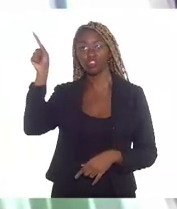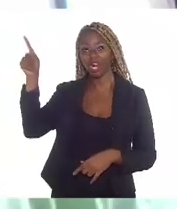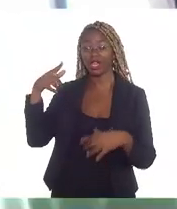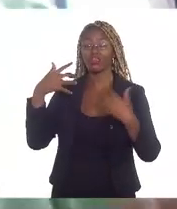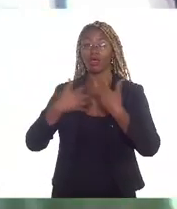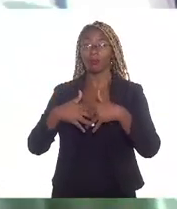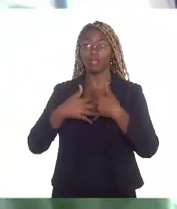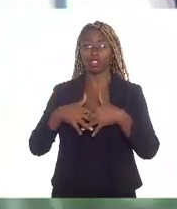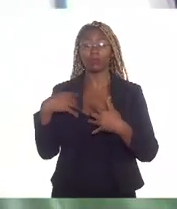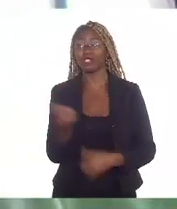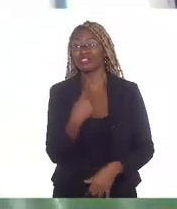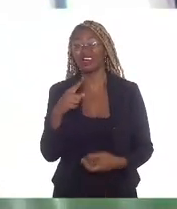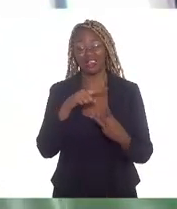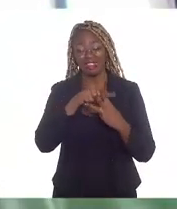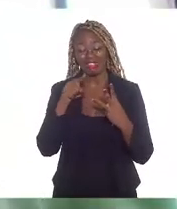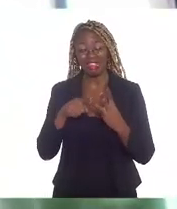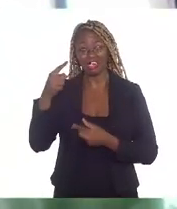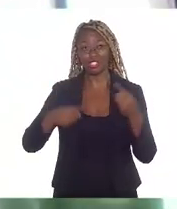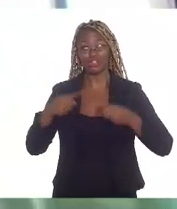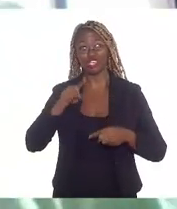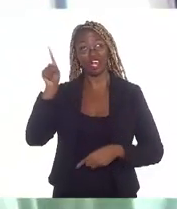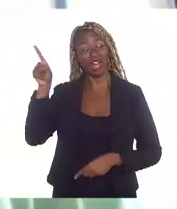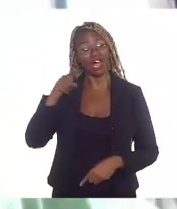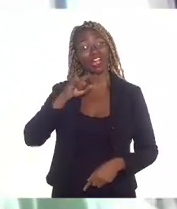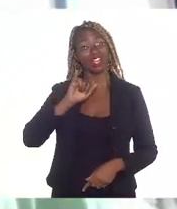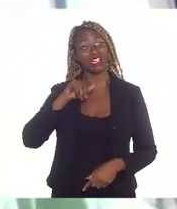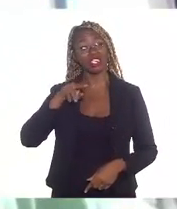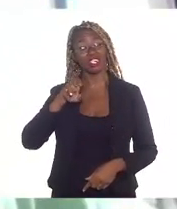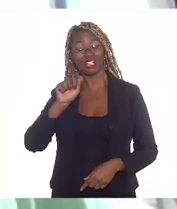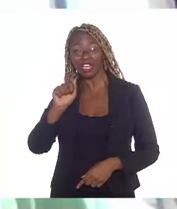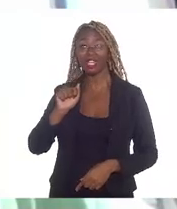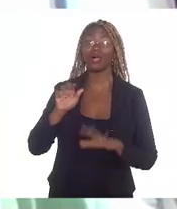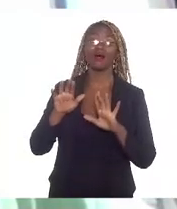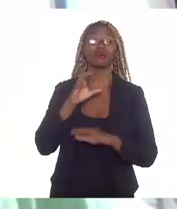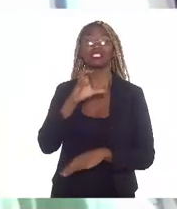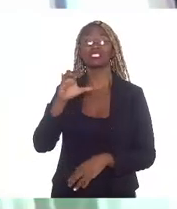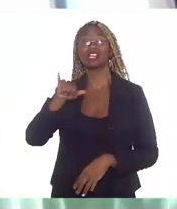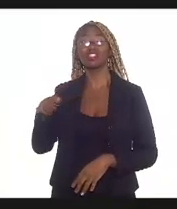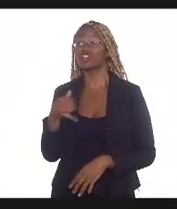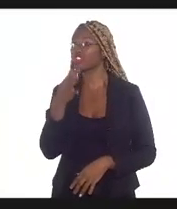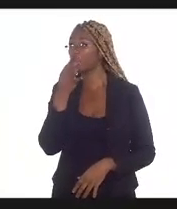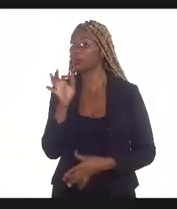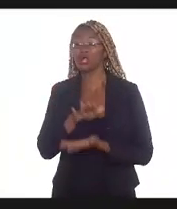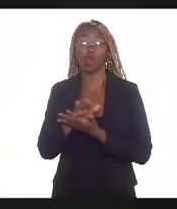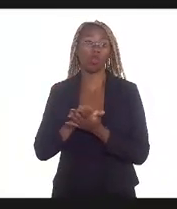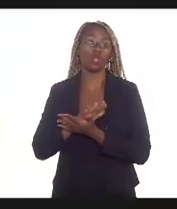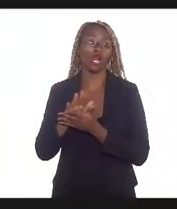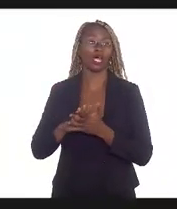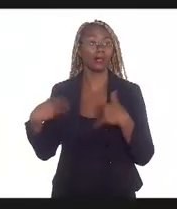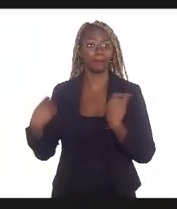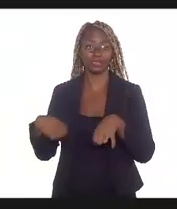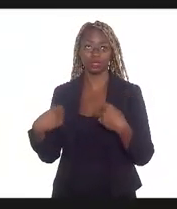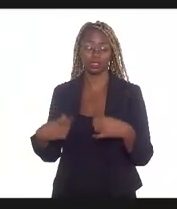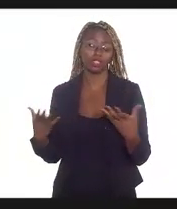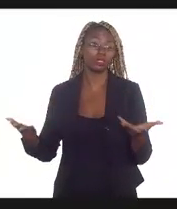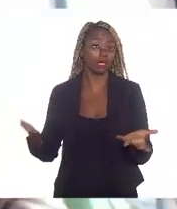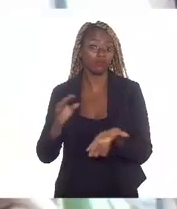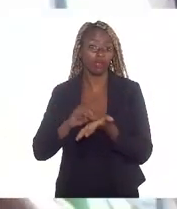presidência do INEA, e chegaram a bom termo, mas a CCJ não deu parecer ainda. Pode mandar, amigo. Manda. Eu acho que estava